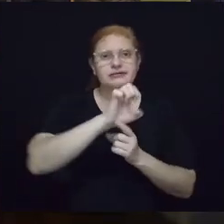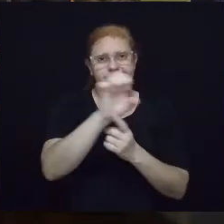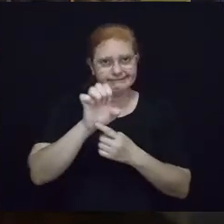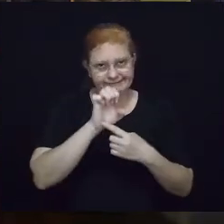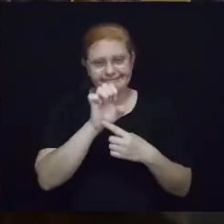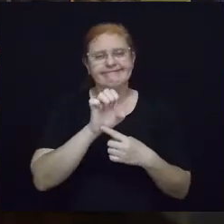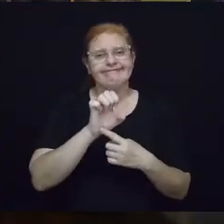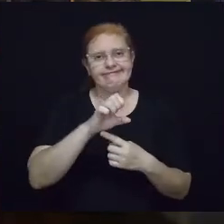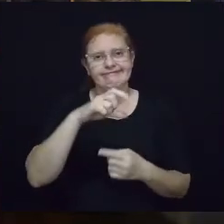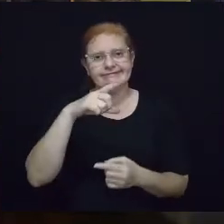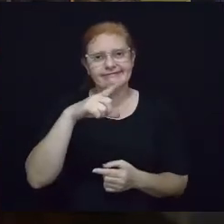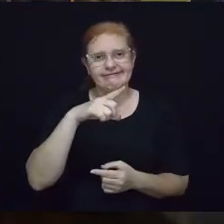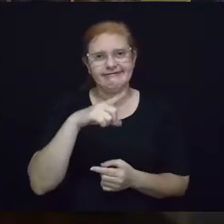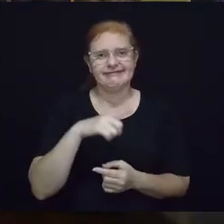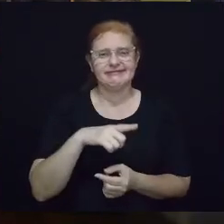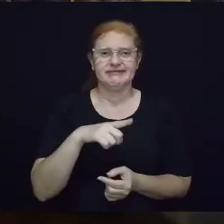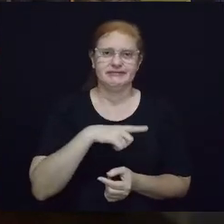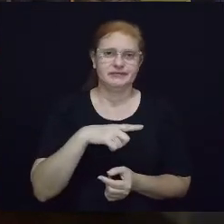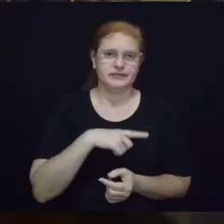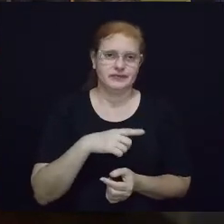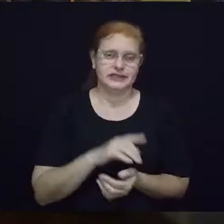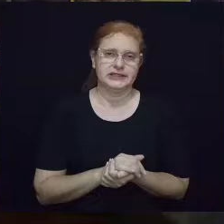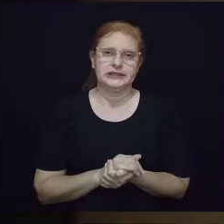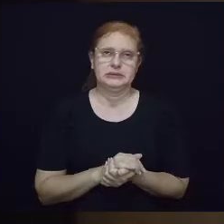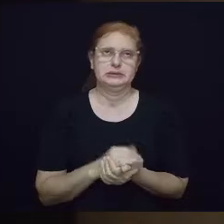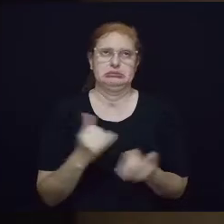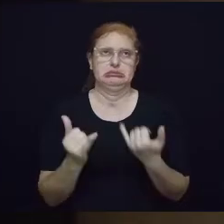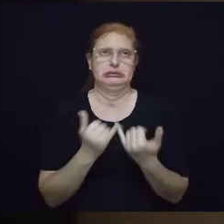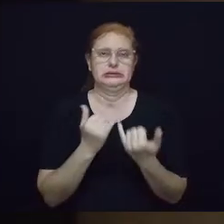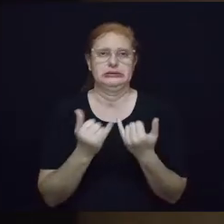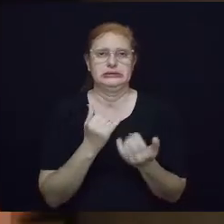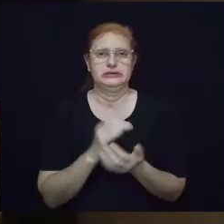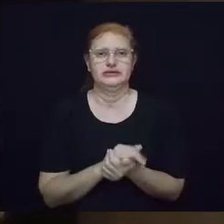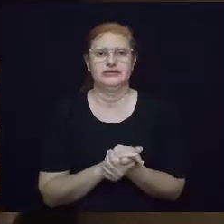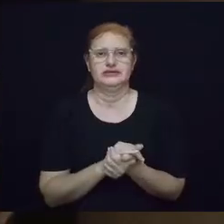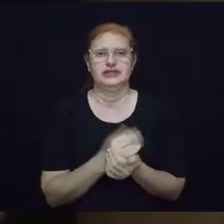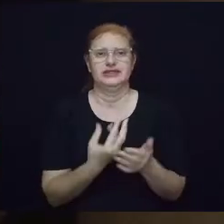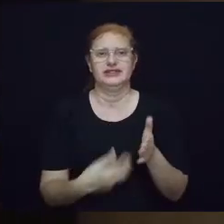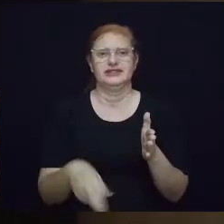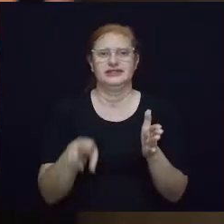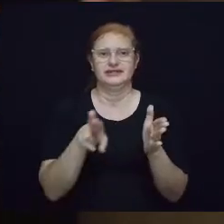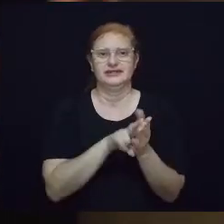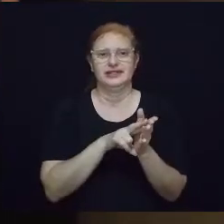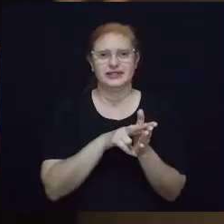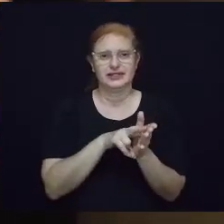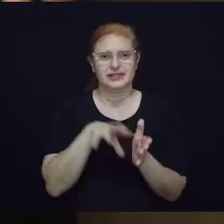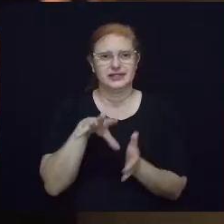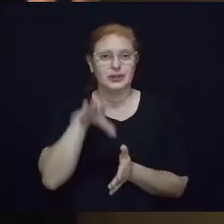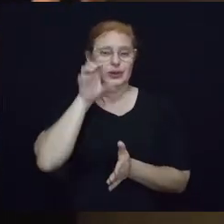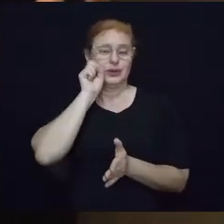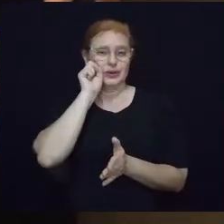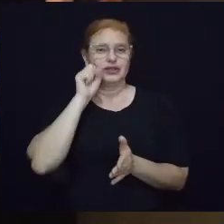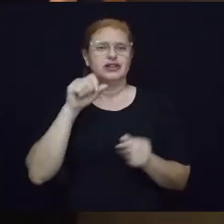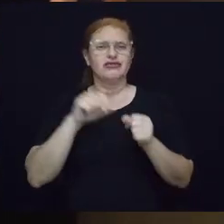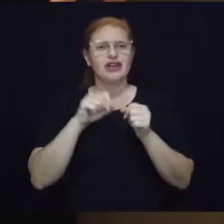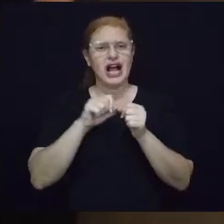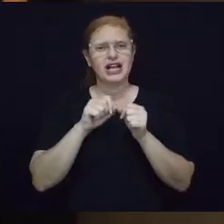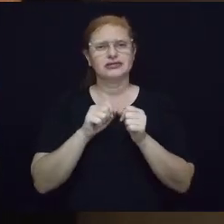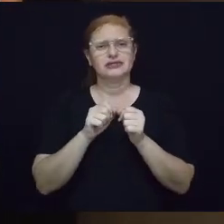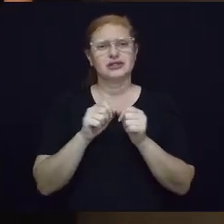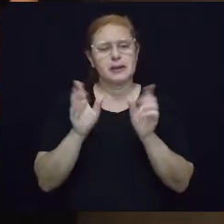uma peça e outra, meio que para, tipo, recuperar o fôlego, digamos, eu faço esculturas